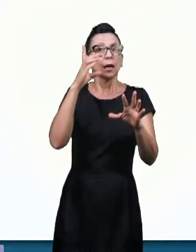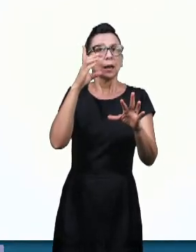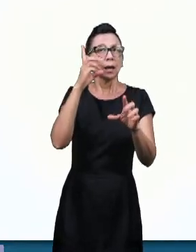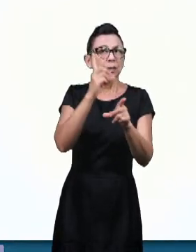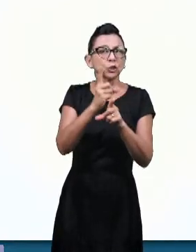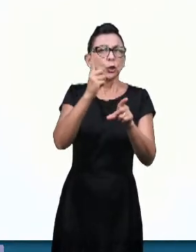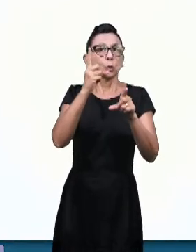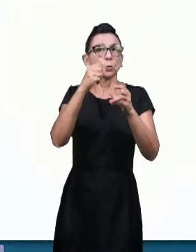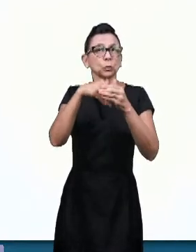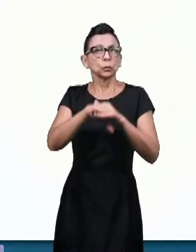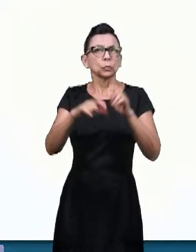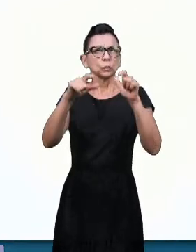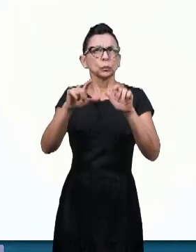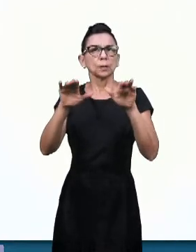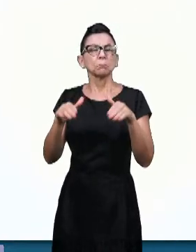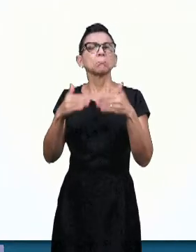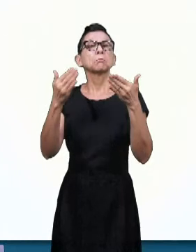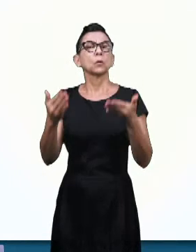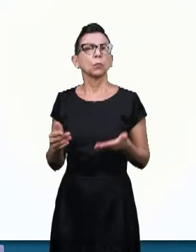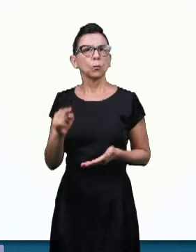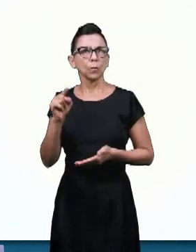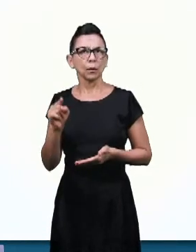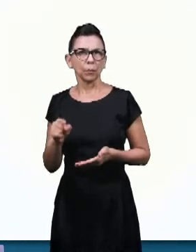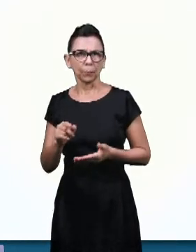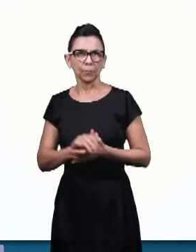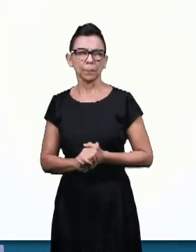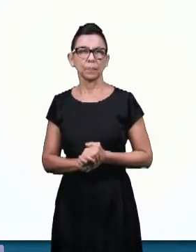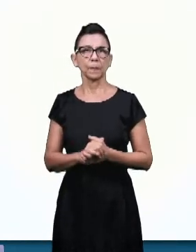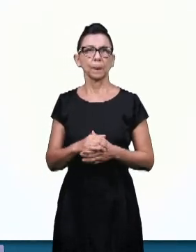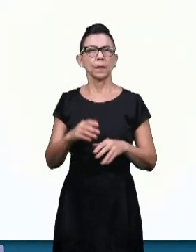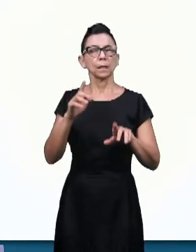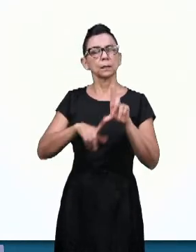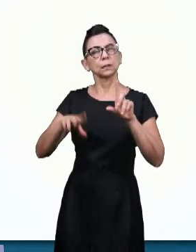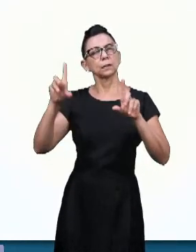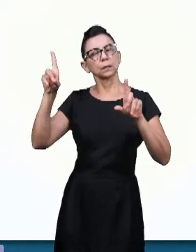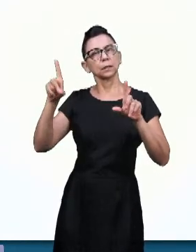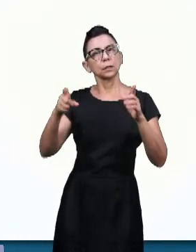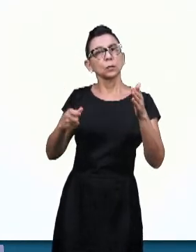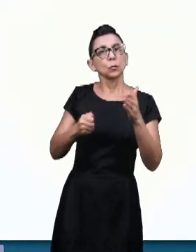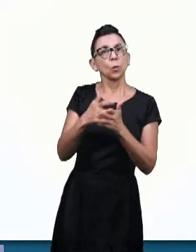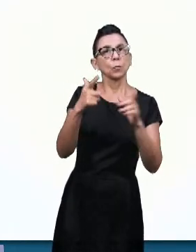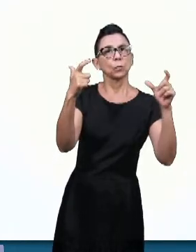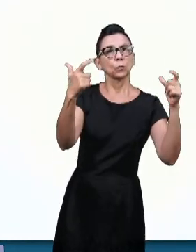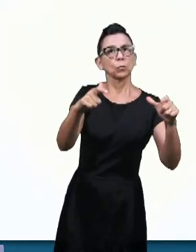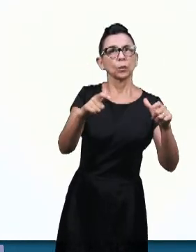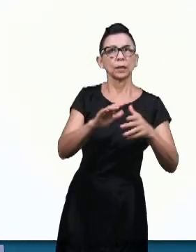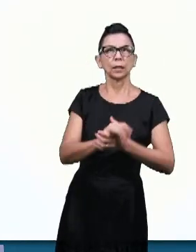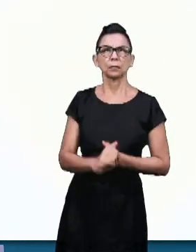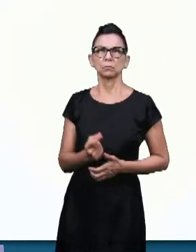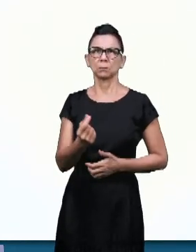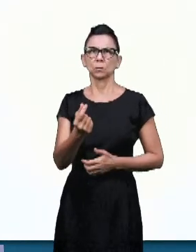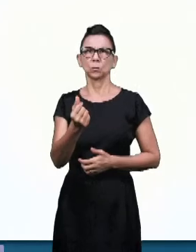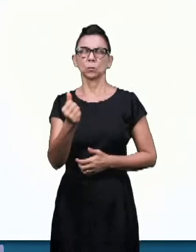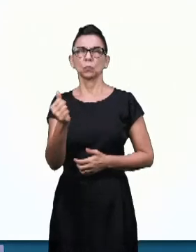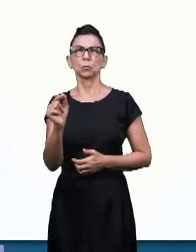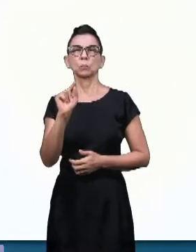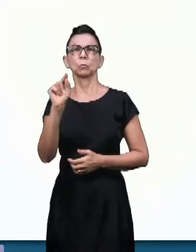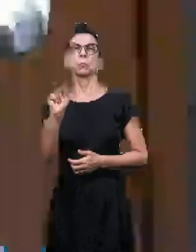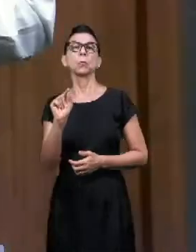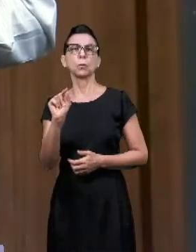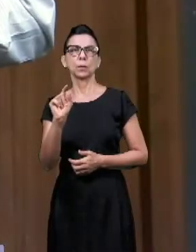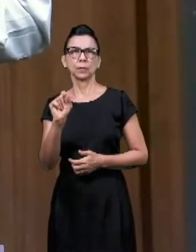lugar? E letra D, comprou o campo. Com qual recurso? Esta resposta, nós iremos ter